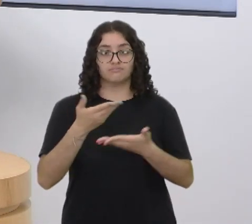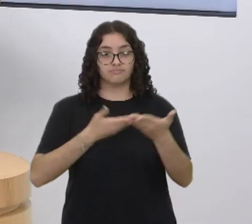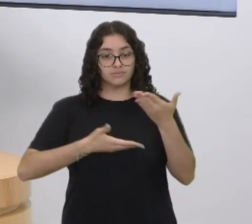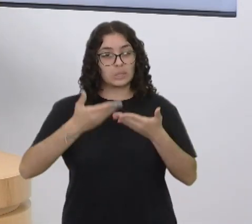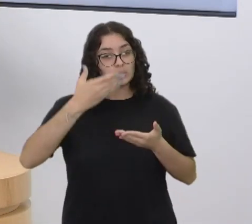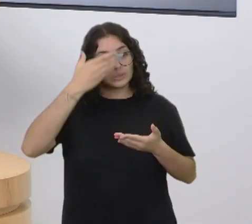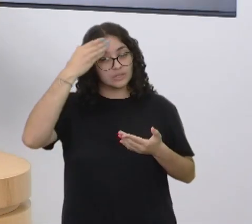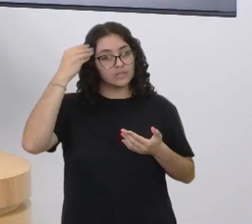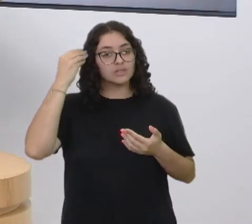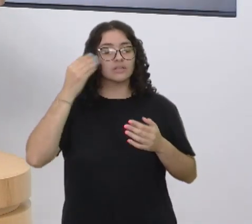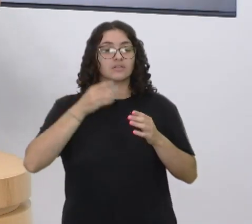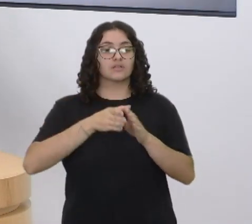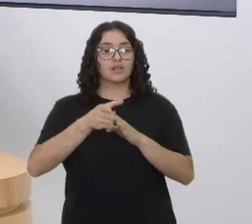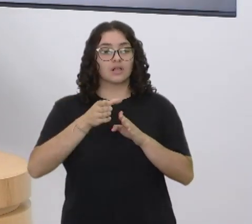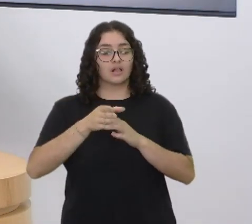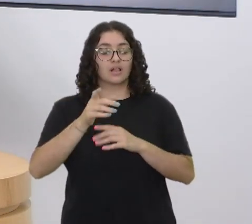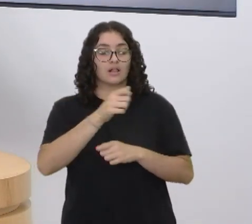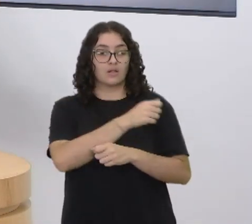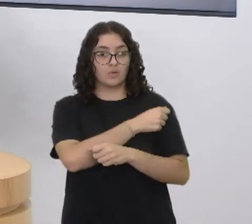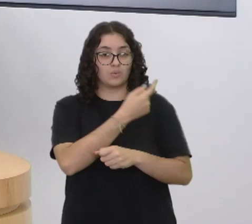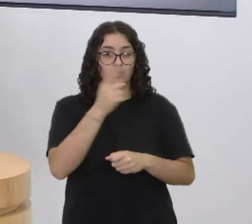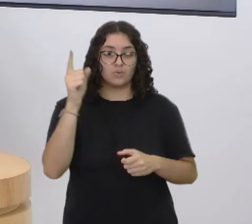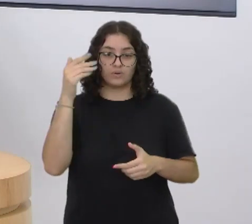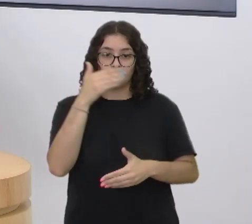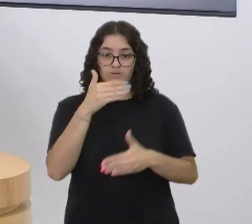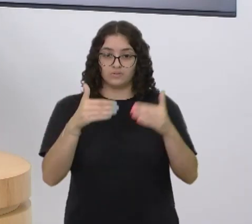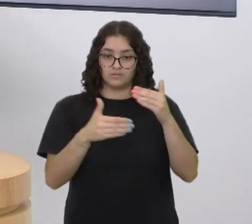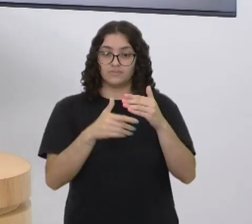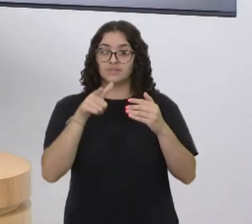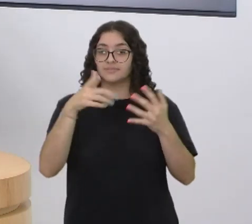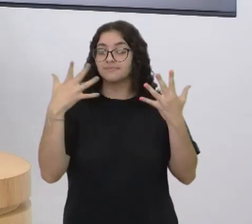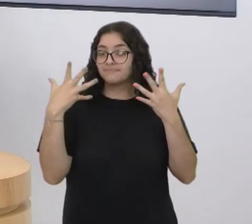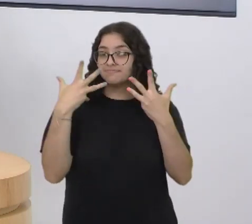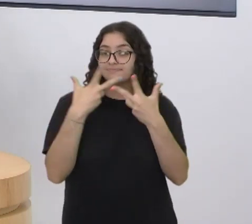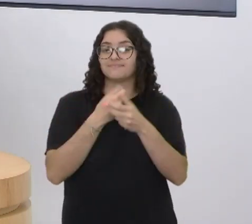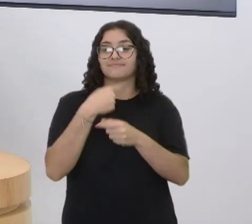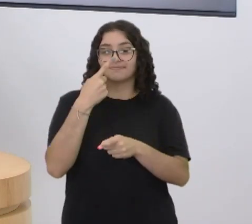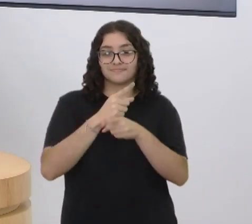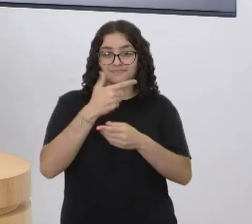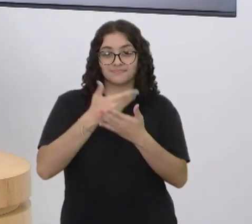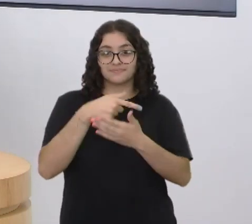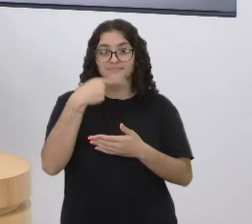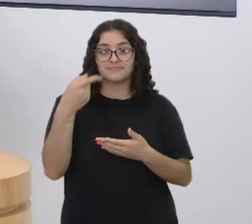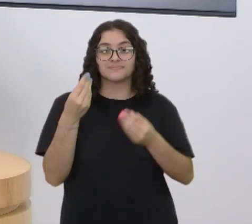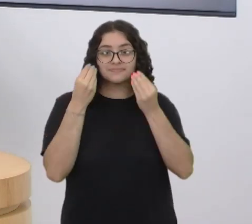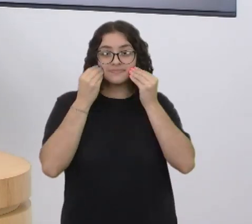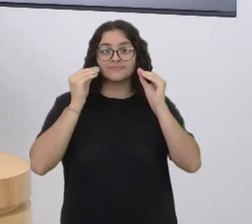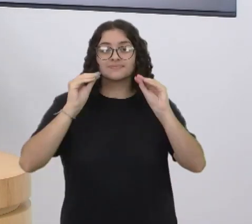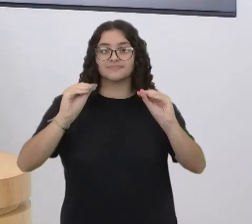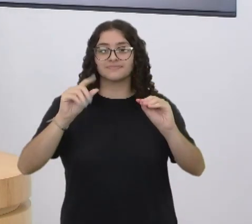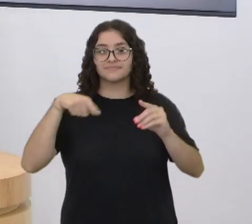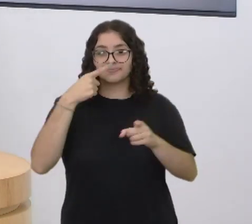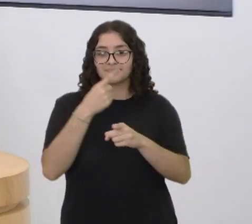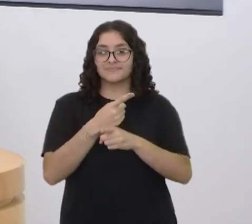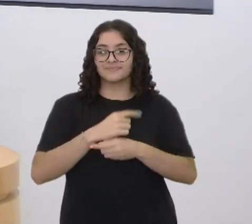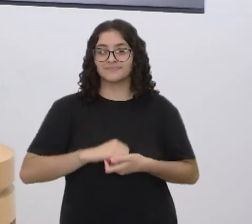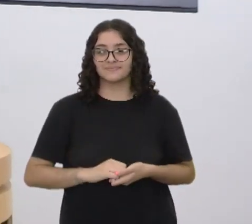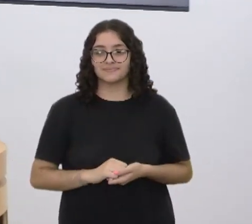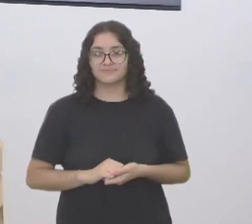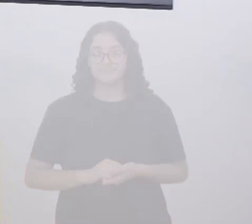das orientações para os estudantes no último slide. Vocês são lindos e maravilhosos. A gente se vê na próxima aula. Um beijo e até mais.